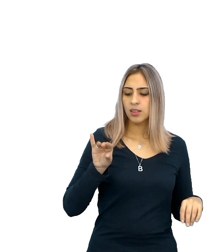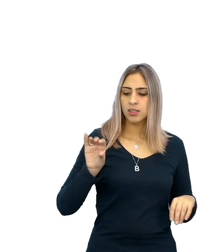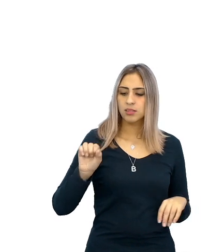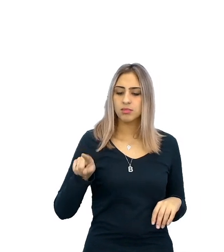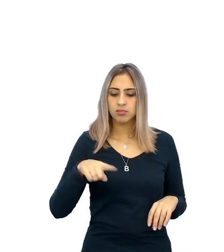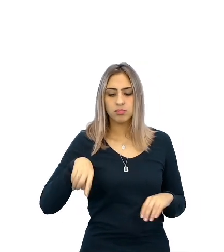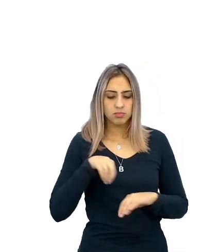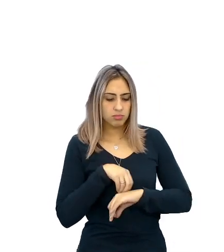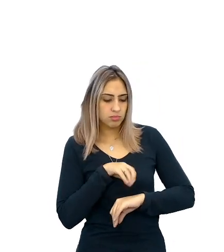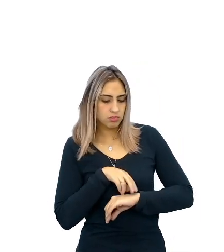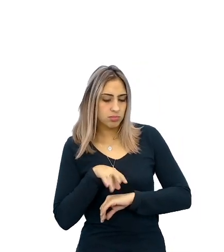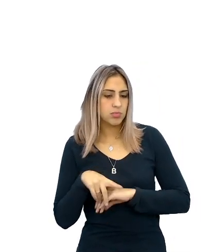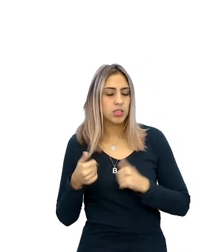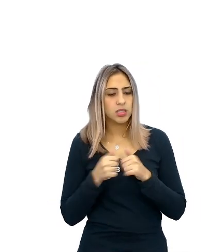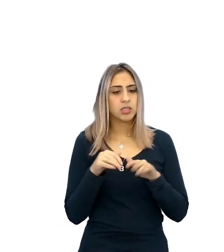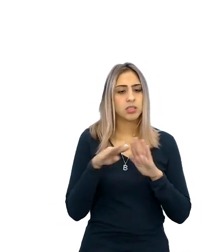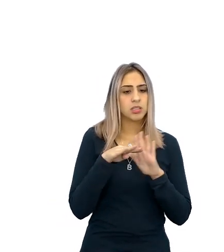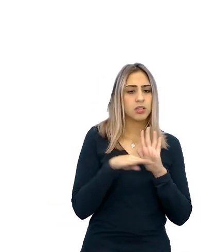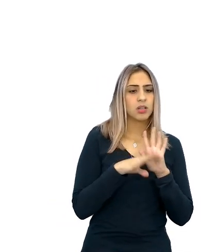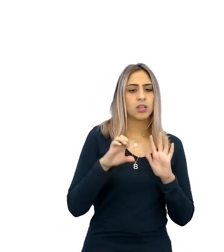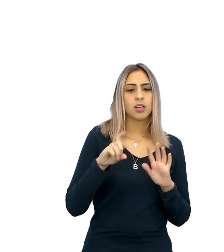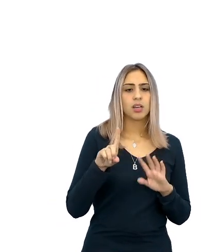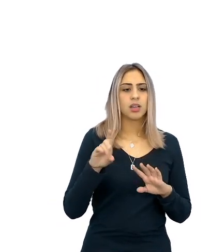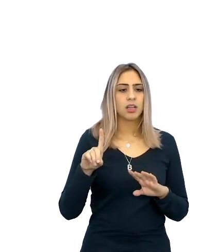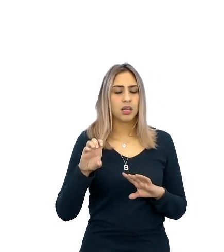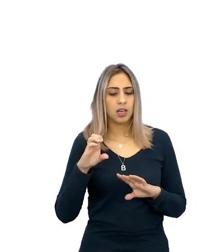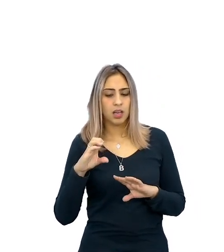nos indicadores estão lá no CAED. Isso